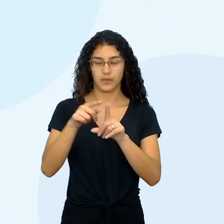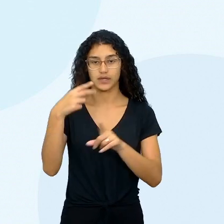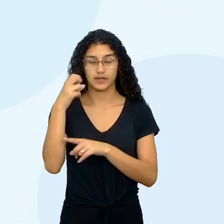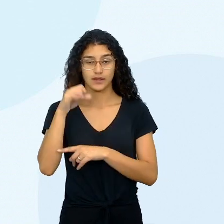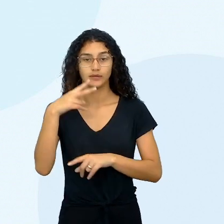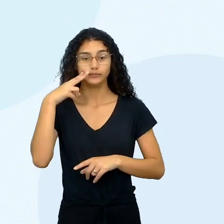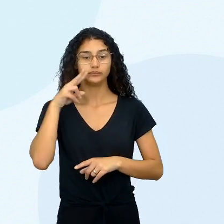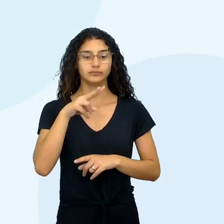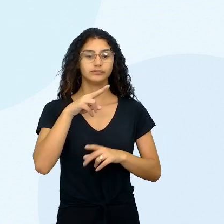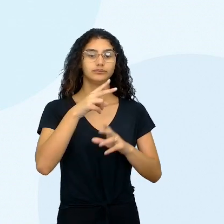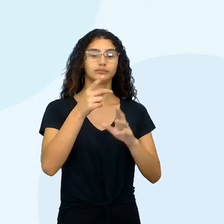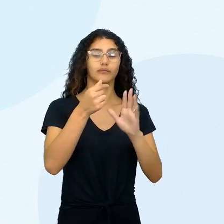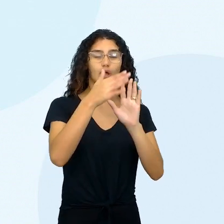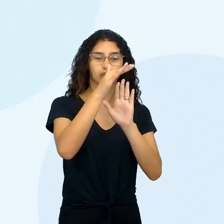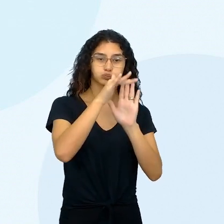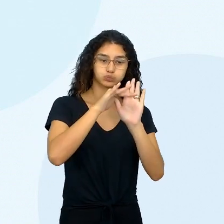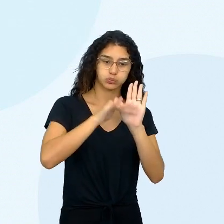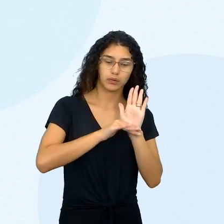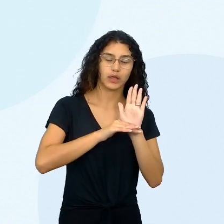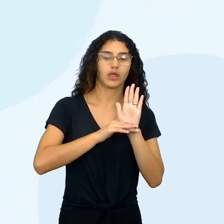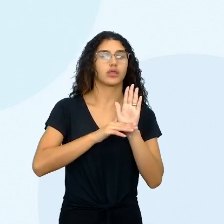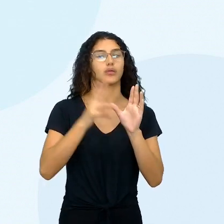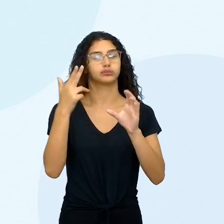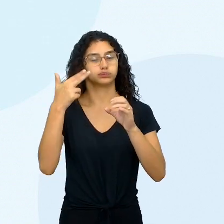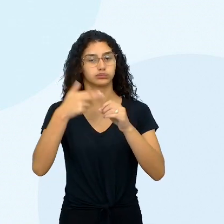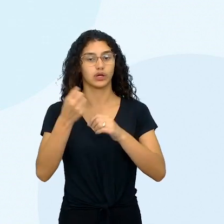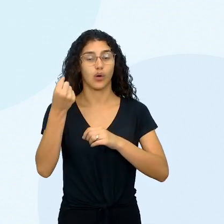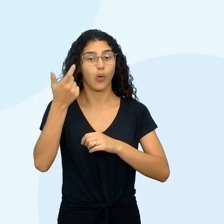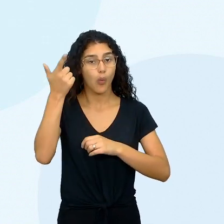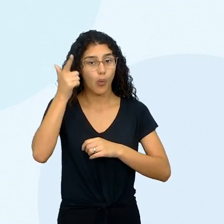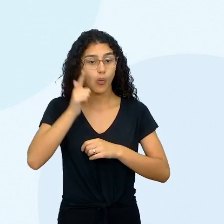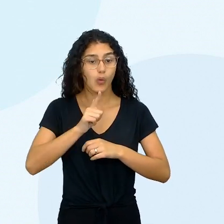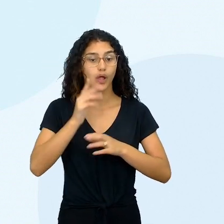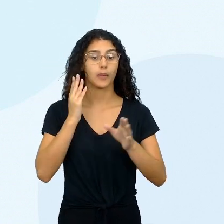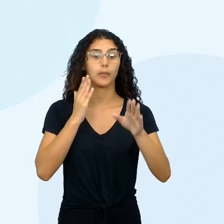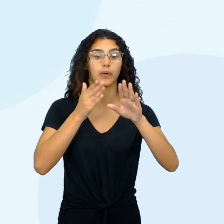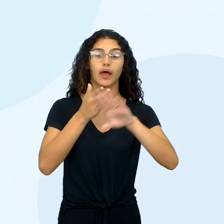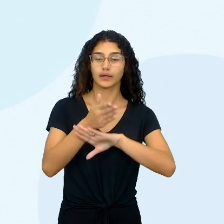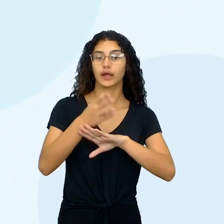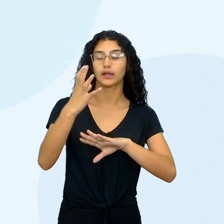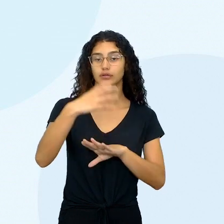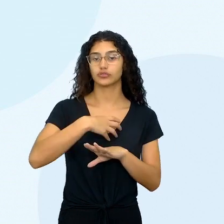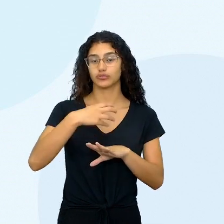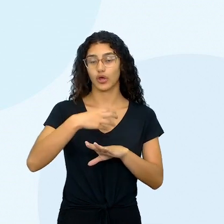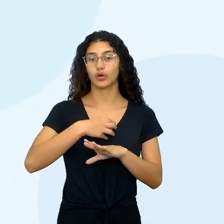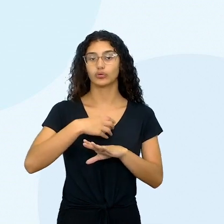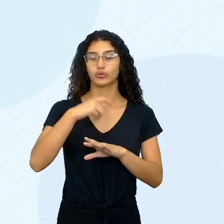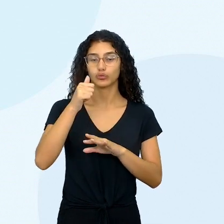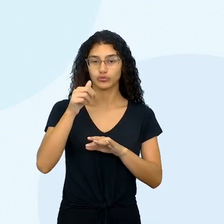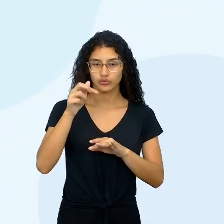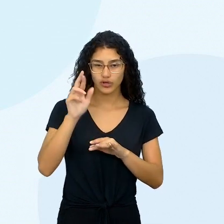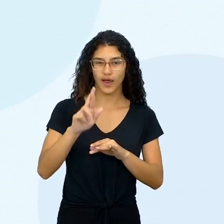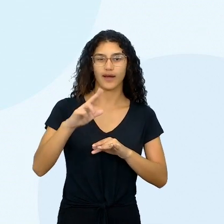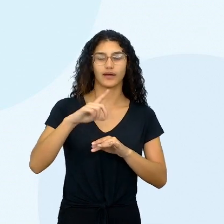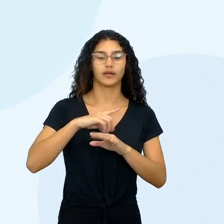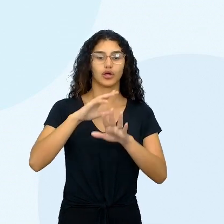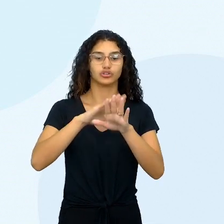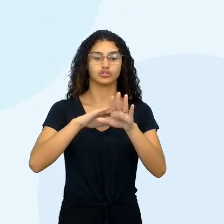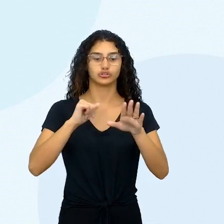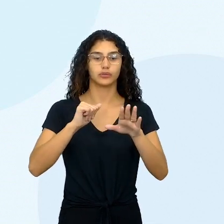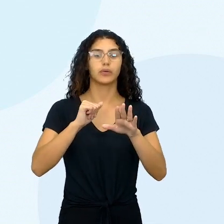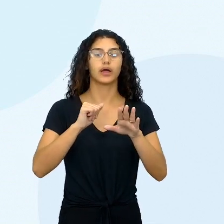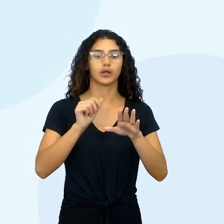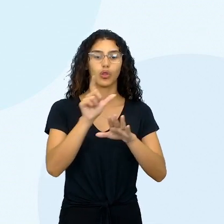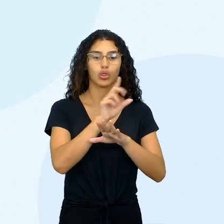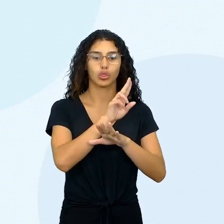tempo e se economiza muito combustível quando se consegue entrar nesse fluxo de ar, aí, nessa camada de ar chamada jet